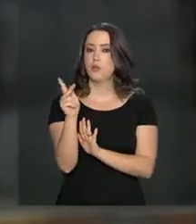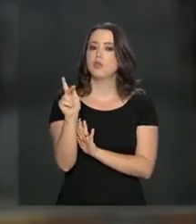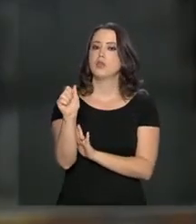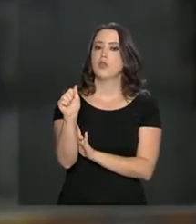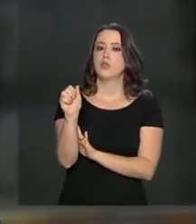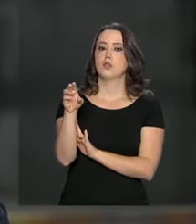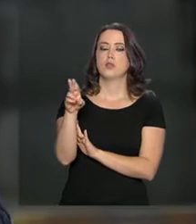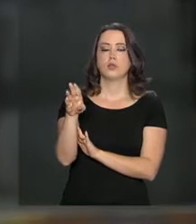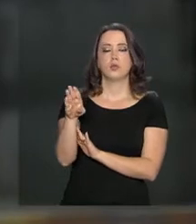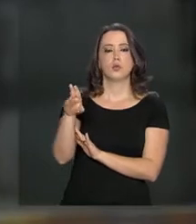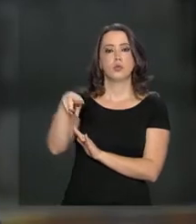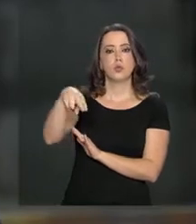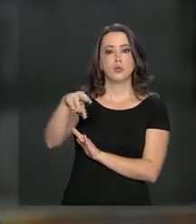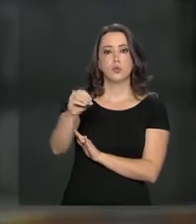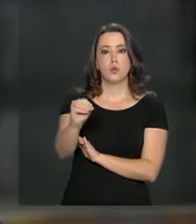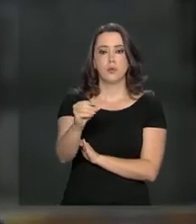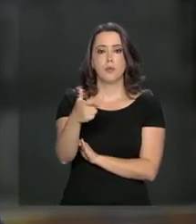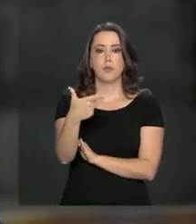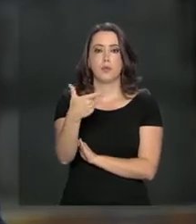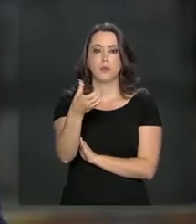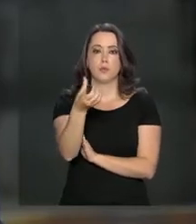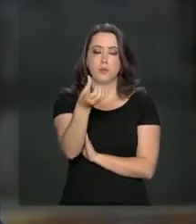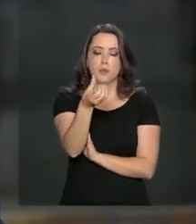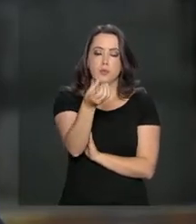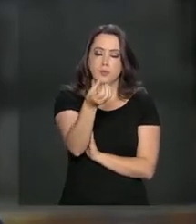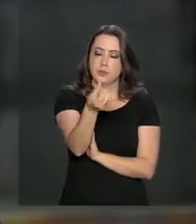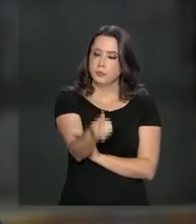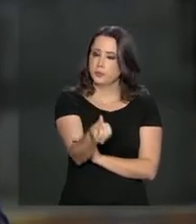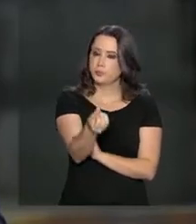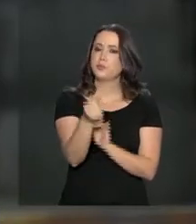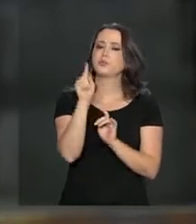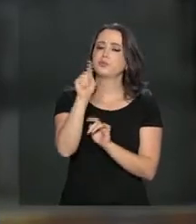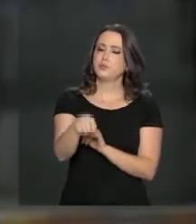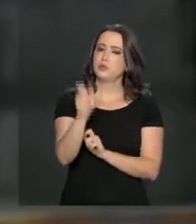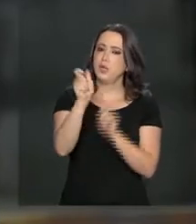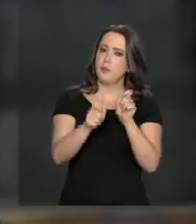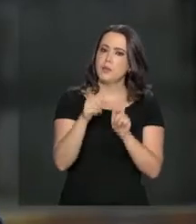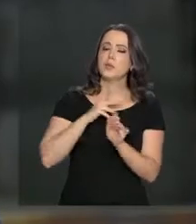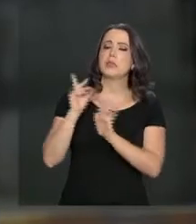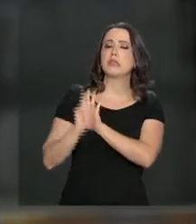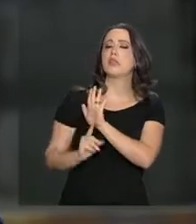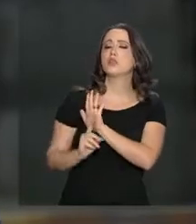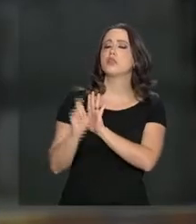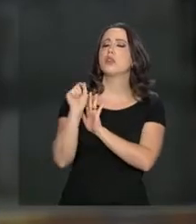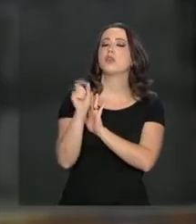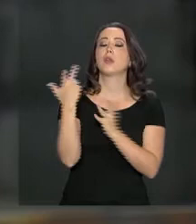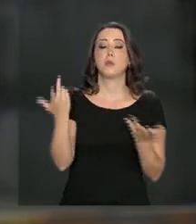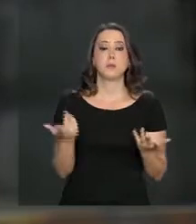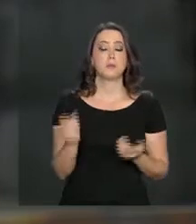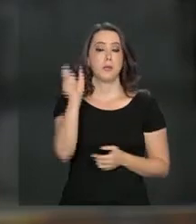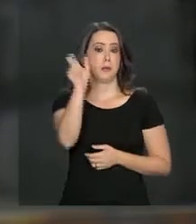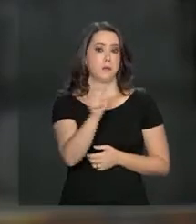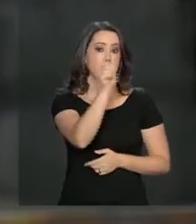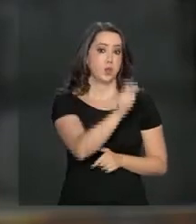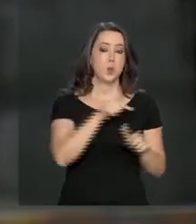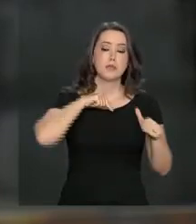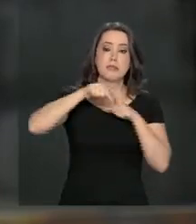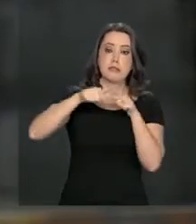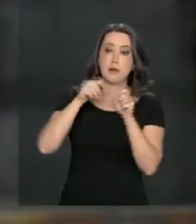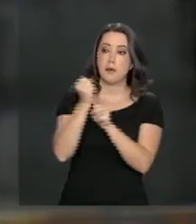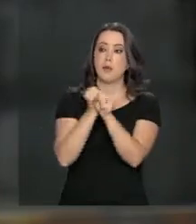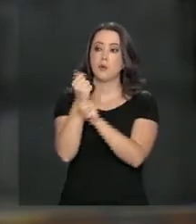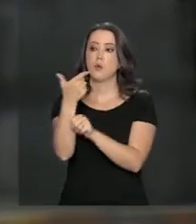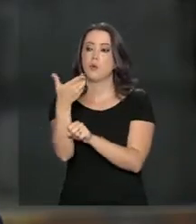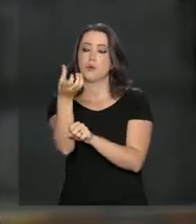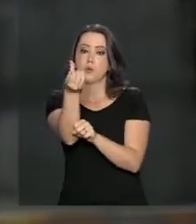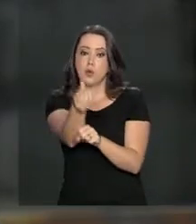salarial 2016, abono salarial PIS/PASEP de 2016. E quem tem direito a este abono são as pessoas que trabalharam no ano de